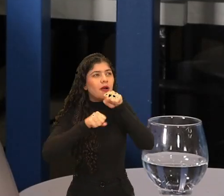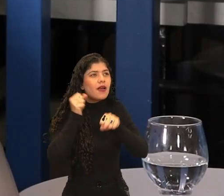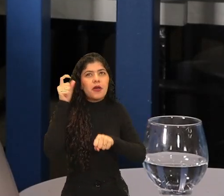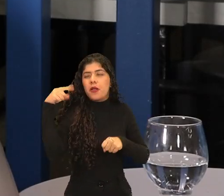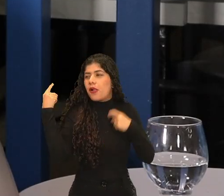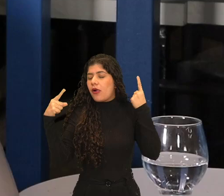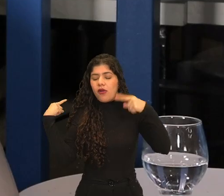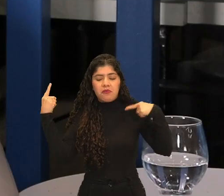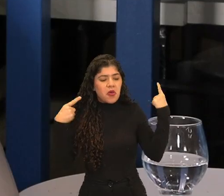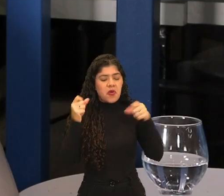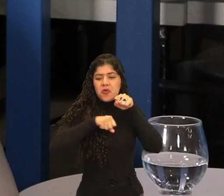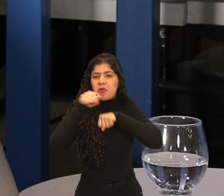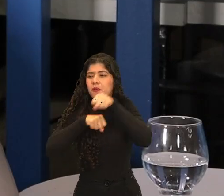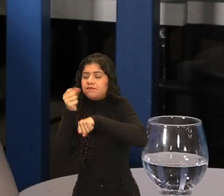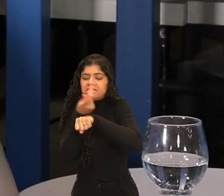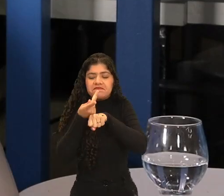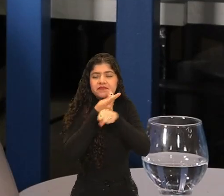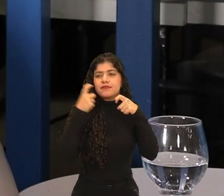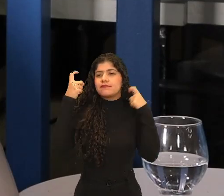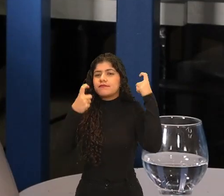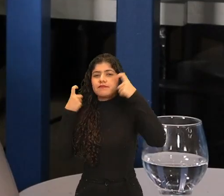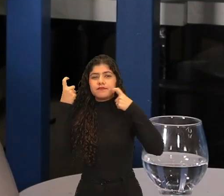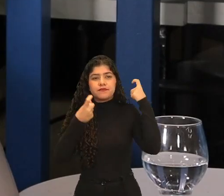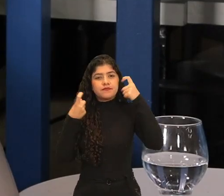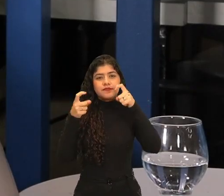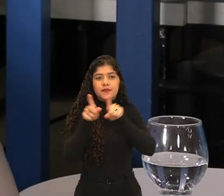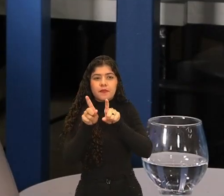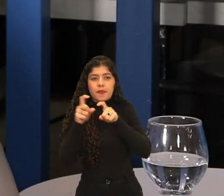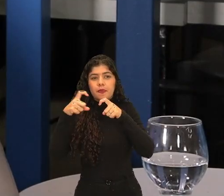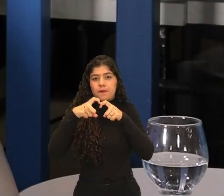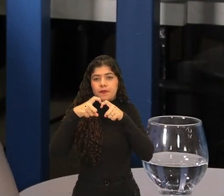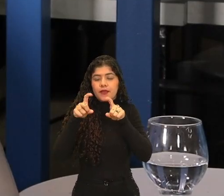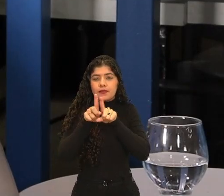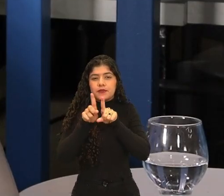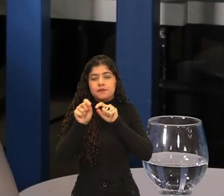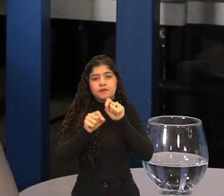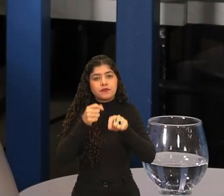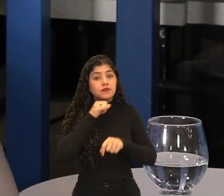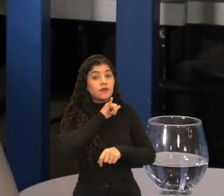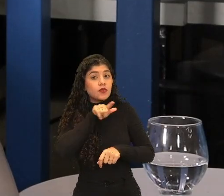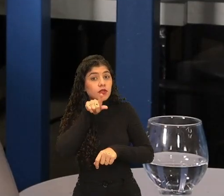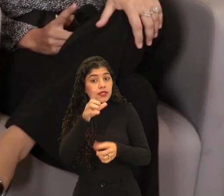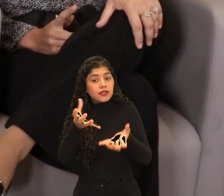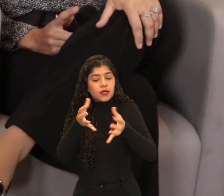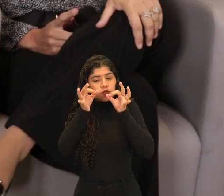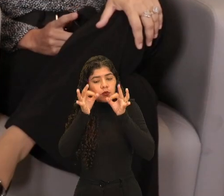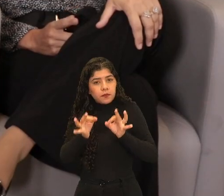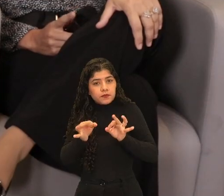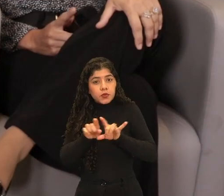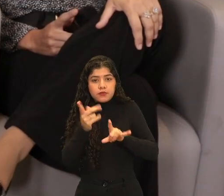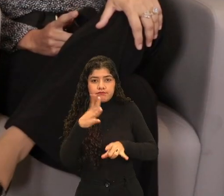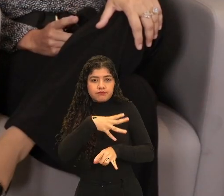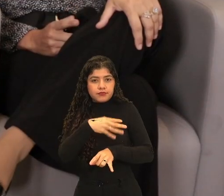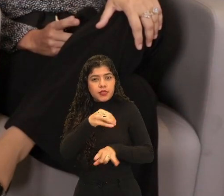corre muito, não para isso, mas eu sabia da importância daquilo. O médico havia me alertado, ele disse, se você fizer tudo certinho, o seu